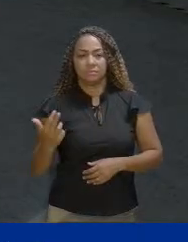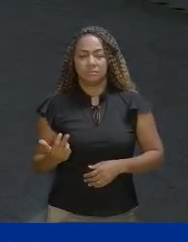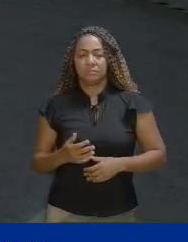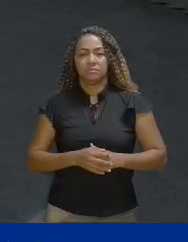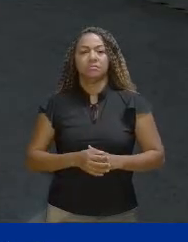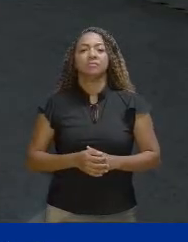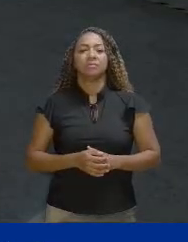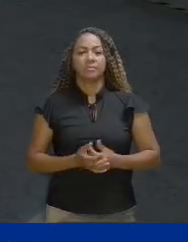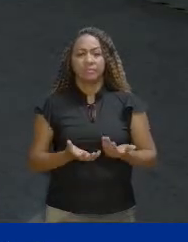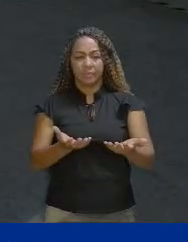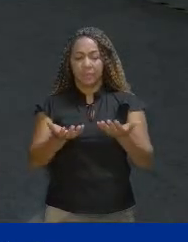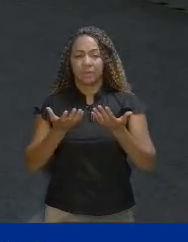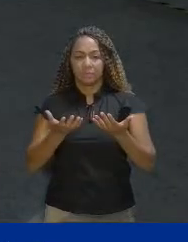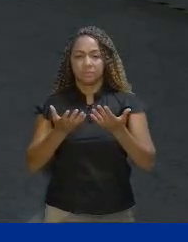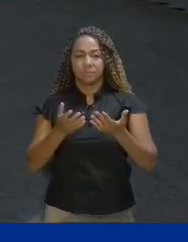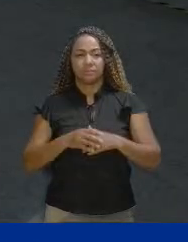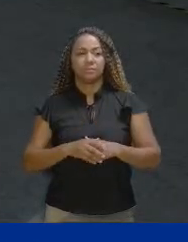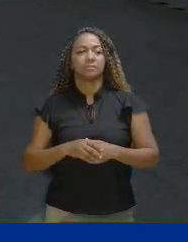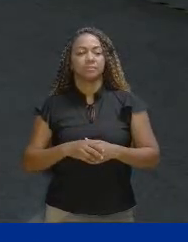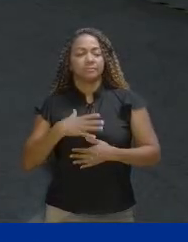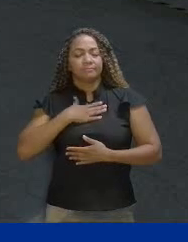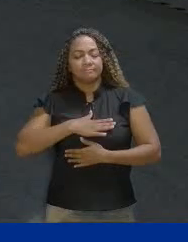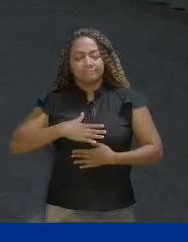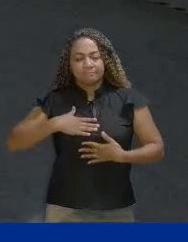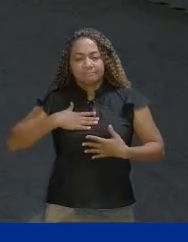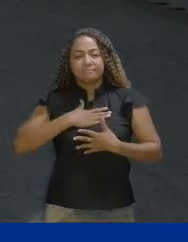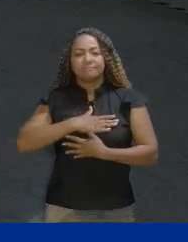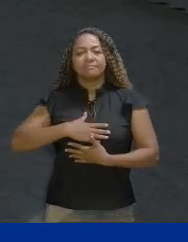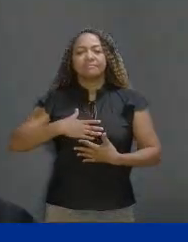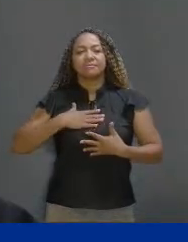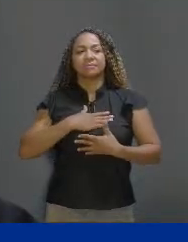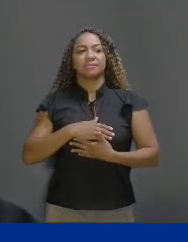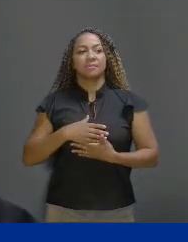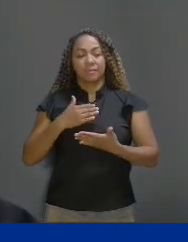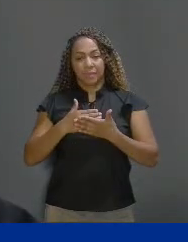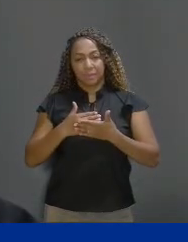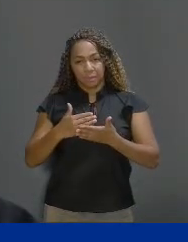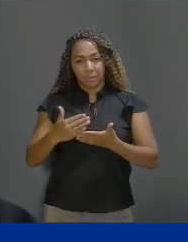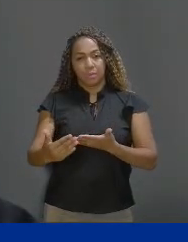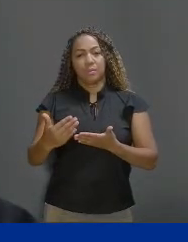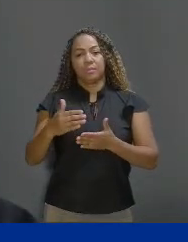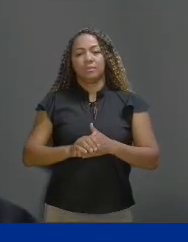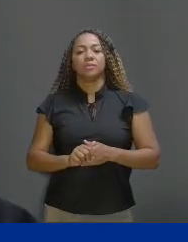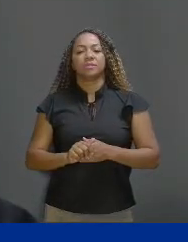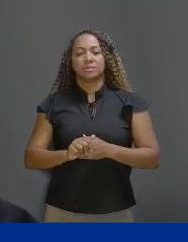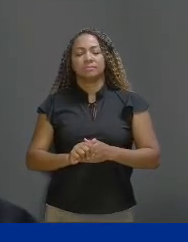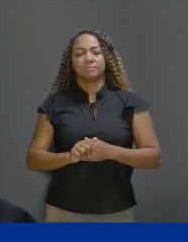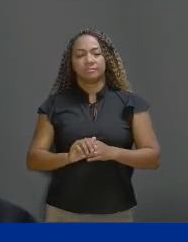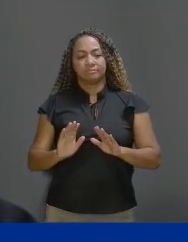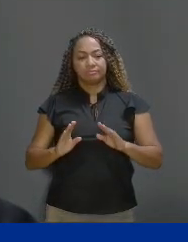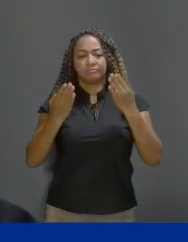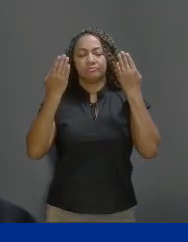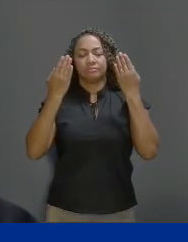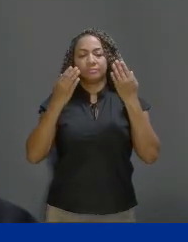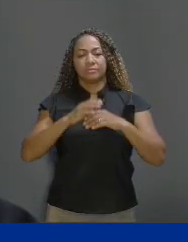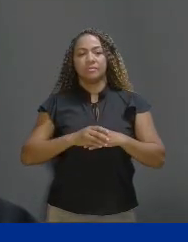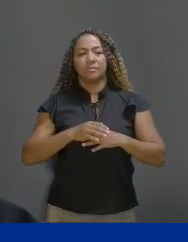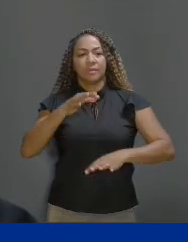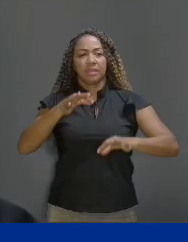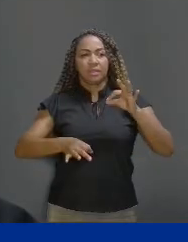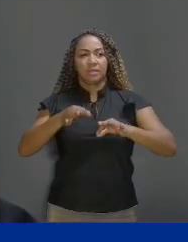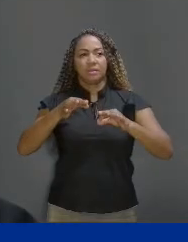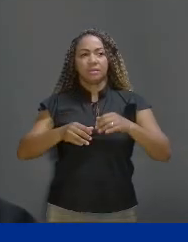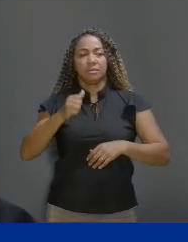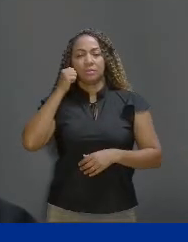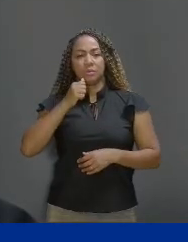Eu quero registrar que é com imensa satisfação que dou início à cerimônia de posse da juíza Keila